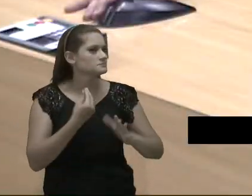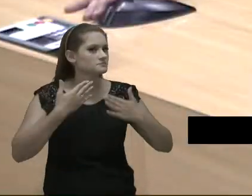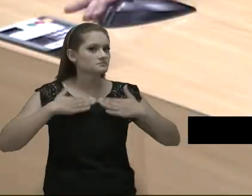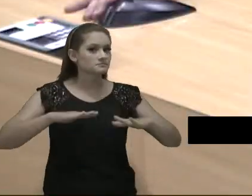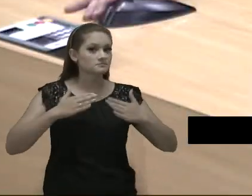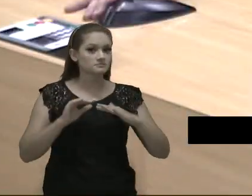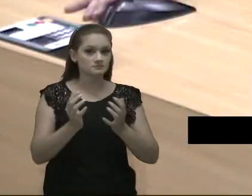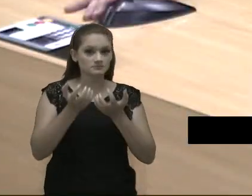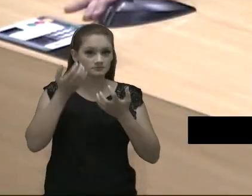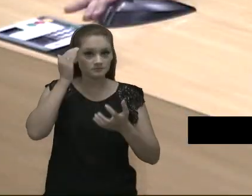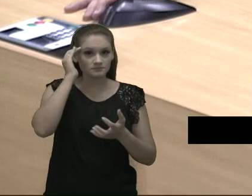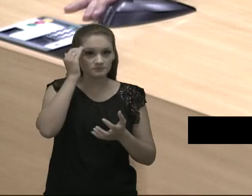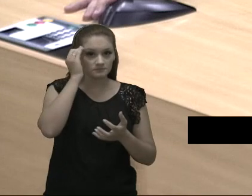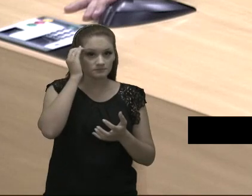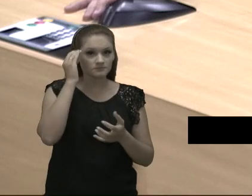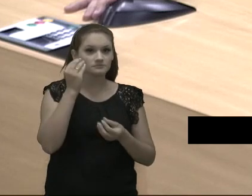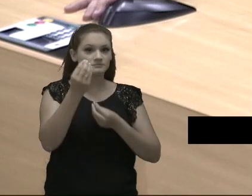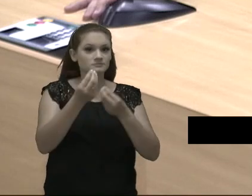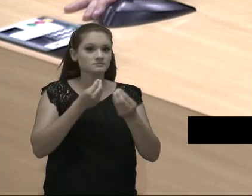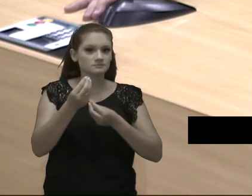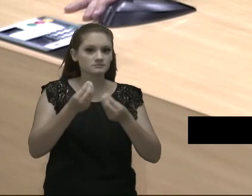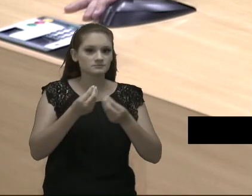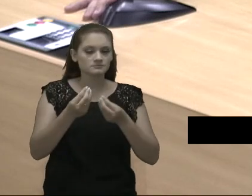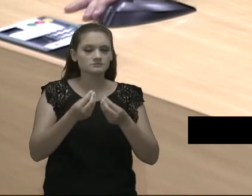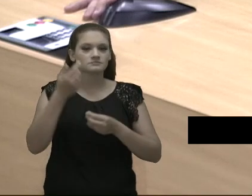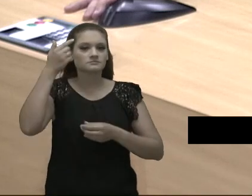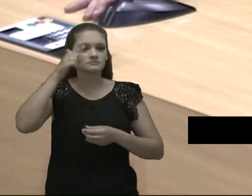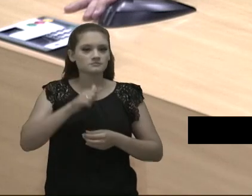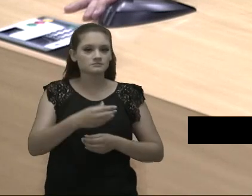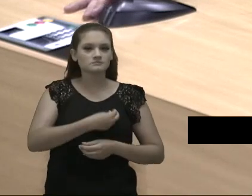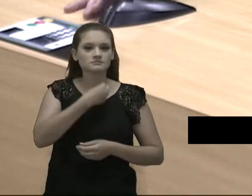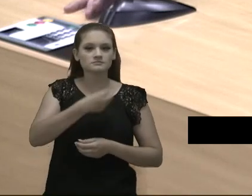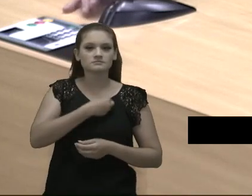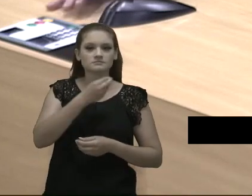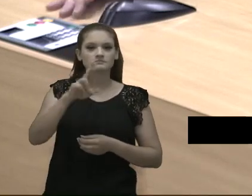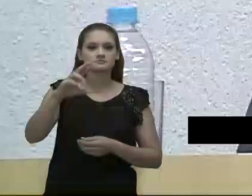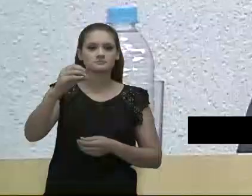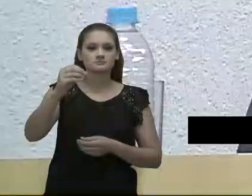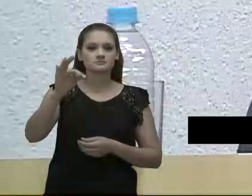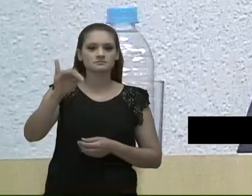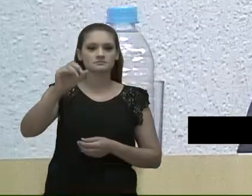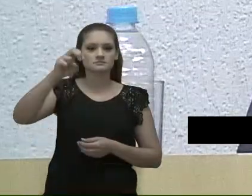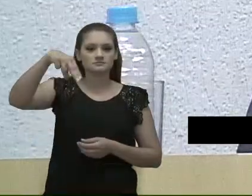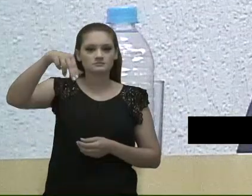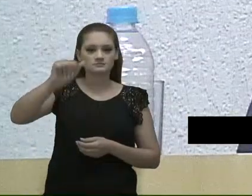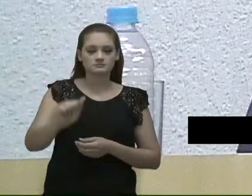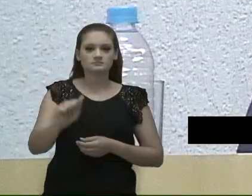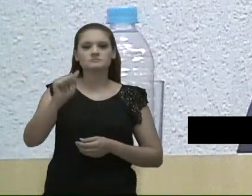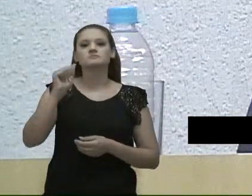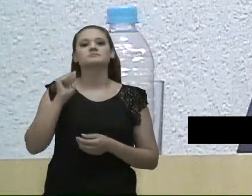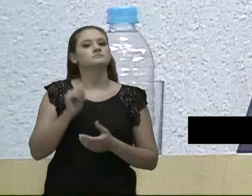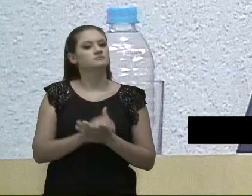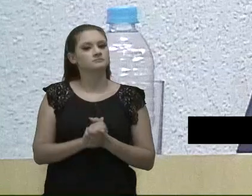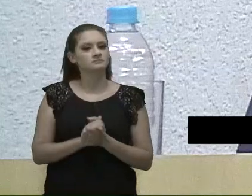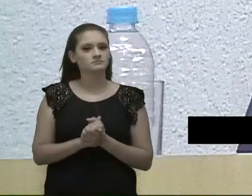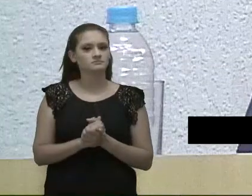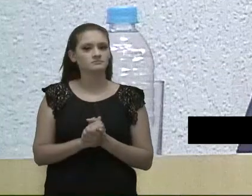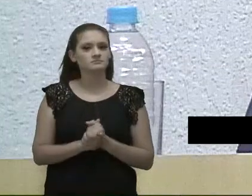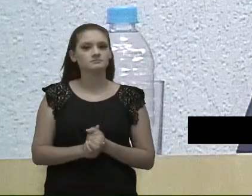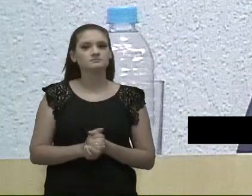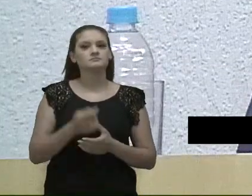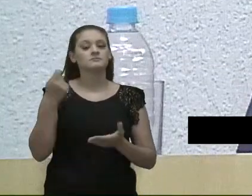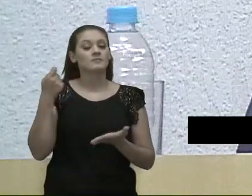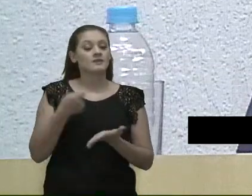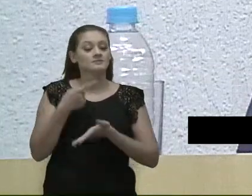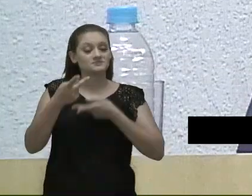quero entender a pergunta, que não deu para entender. Como é que ele faz para lidar com a rotina dele? Se não deu para entender, doutor, o senhor pergunta, fala para reformular a pergunta e não faz essas afirmações